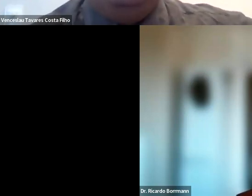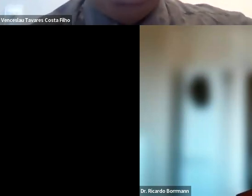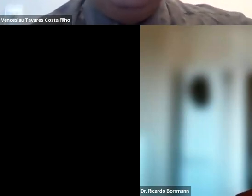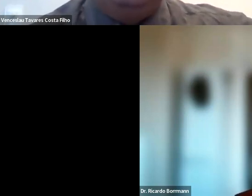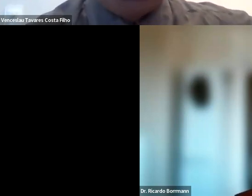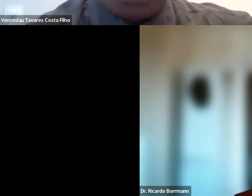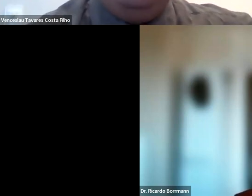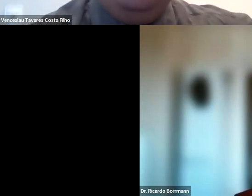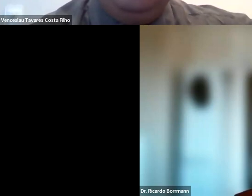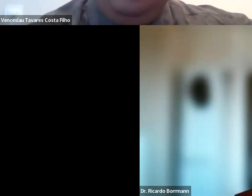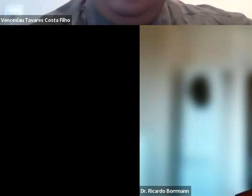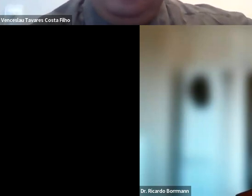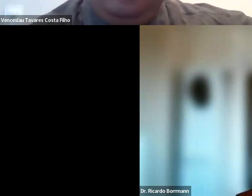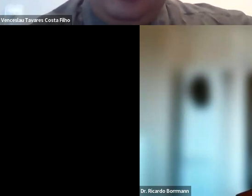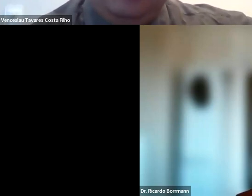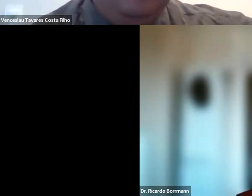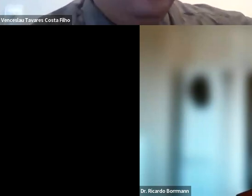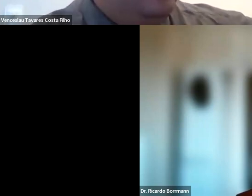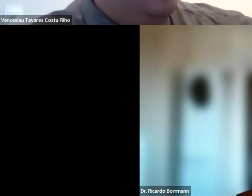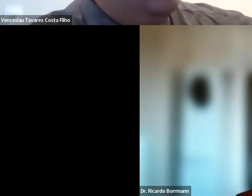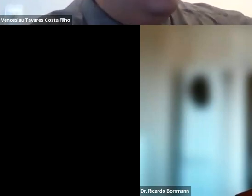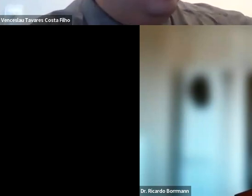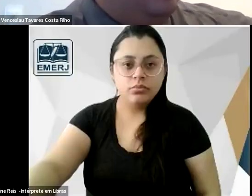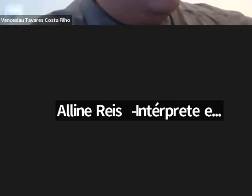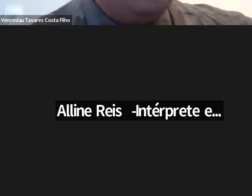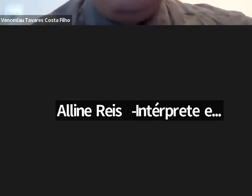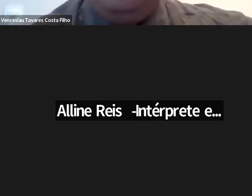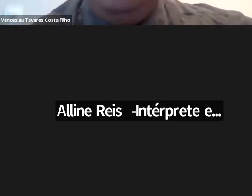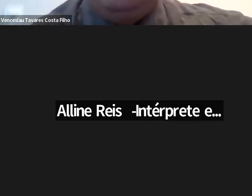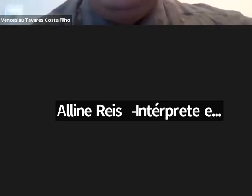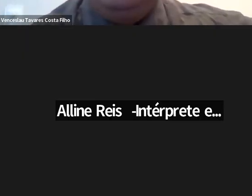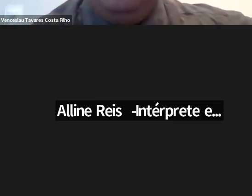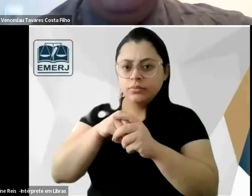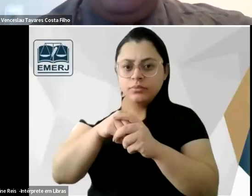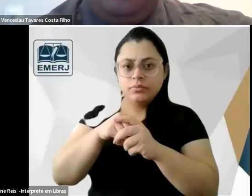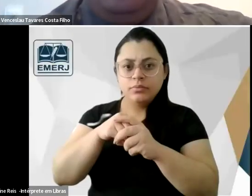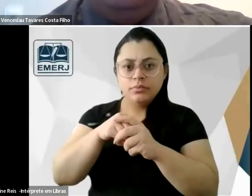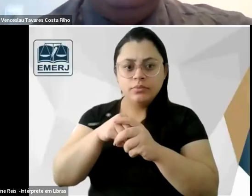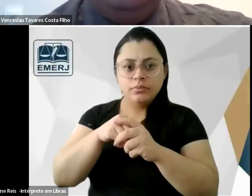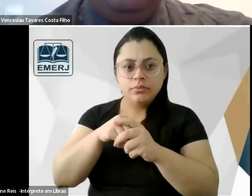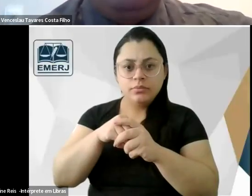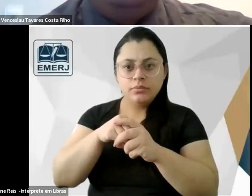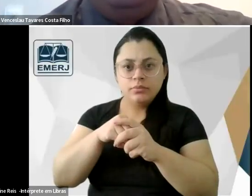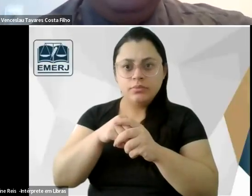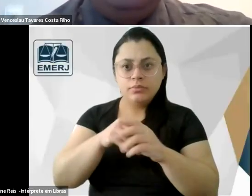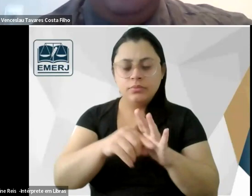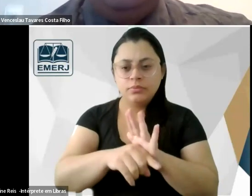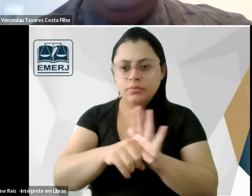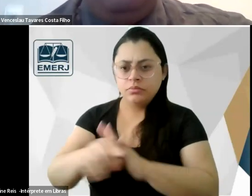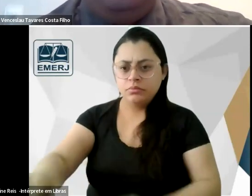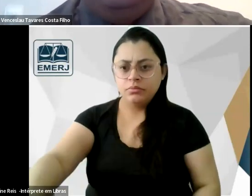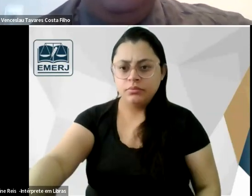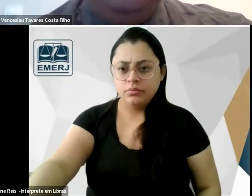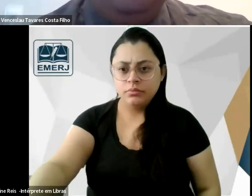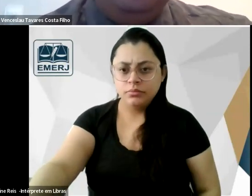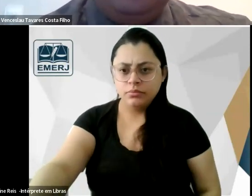em moças que não se sabiam se terem um sucesso nas respectivas carreiras profissionais elas queriam